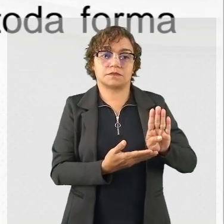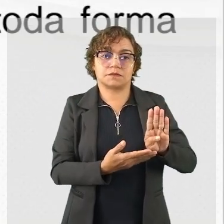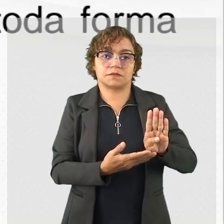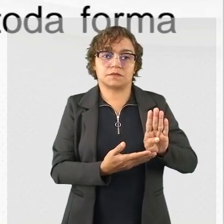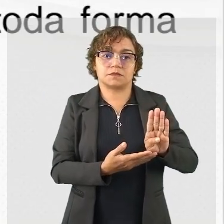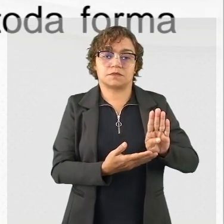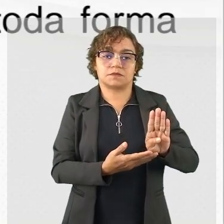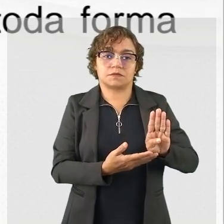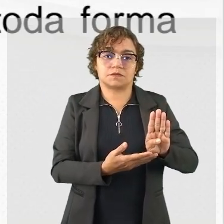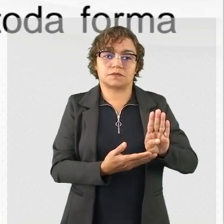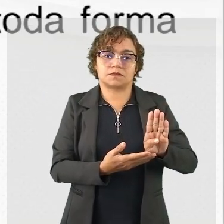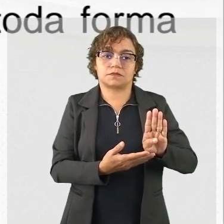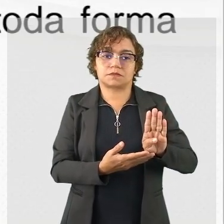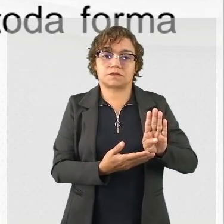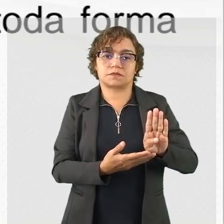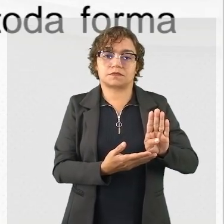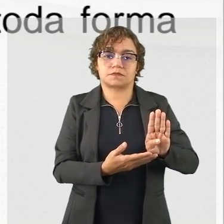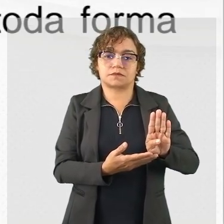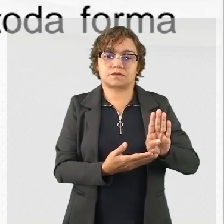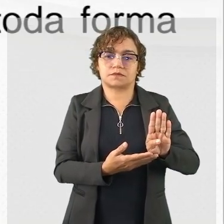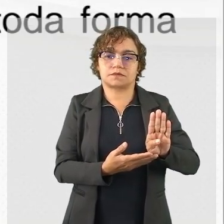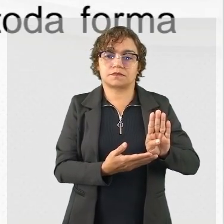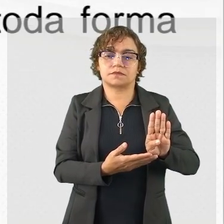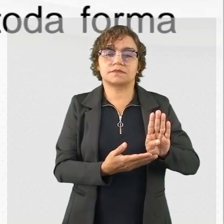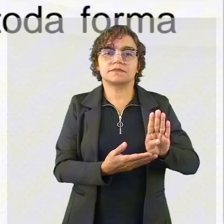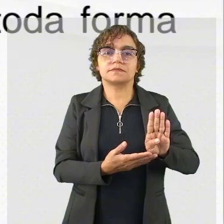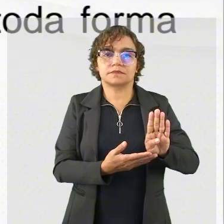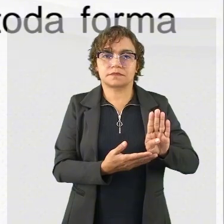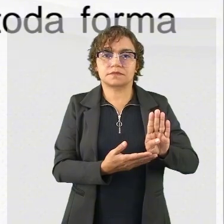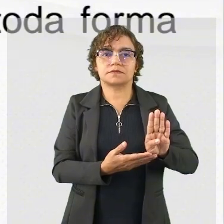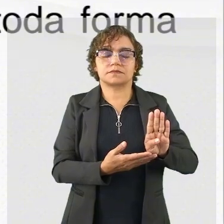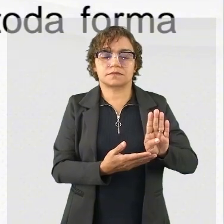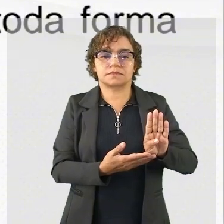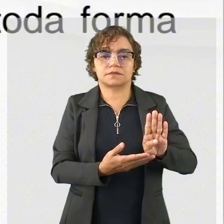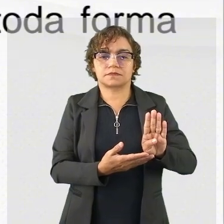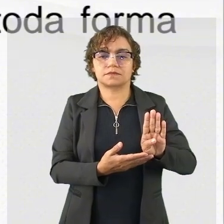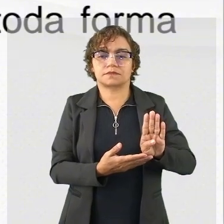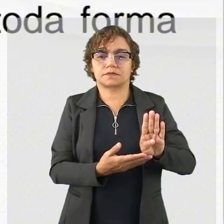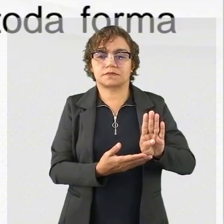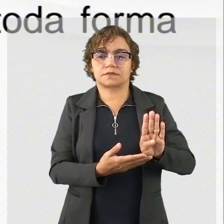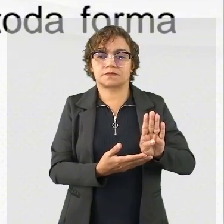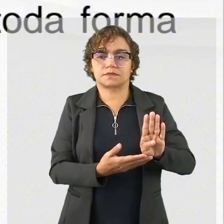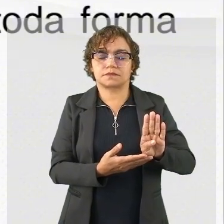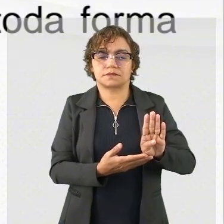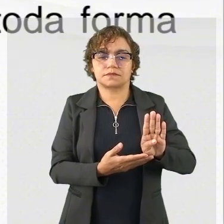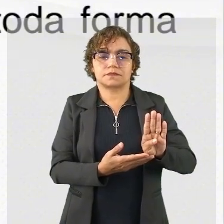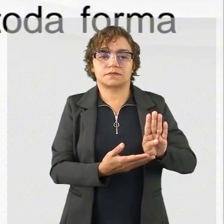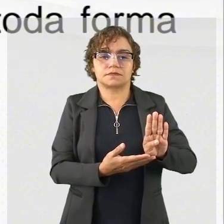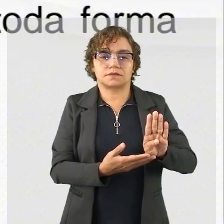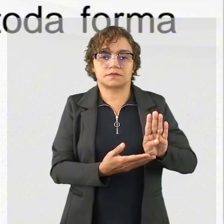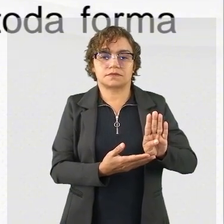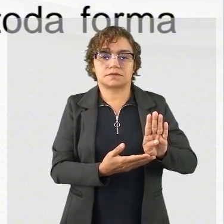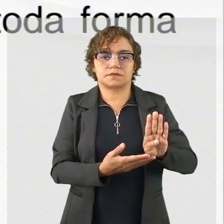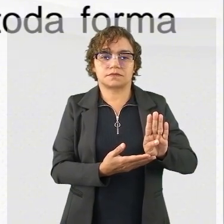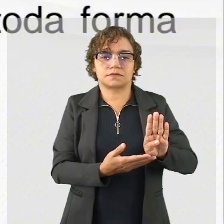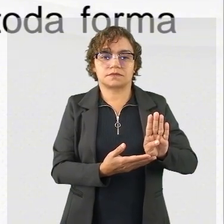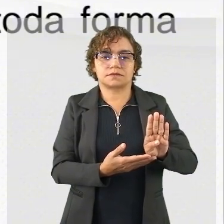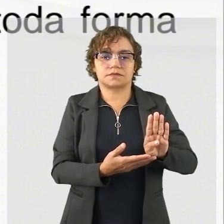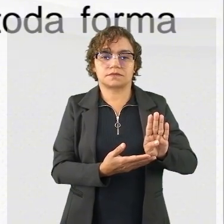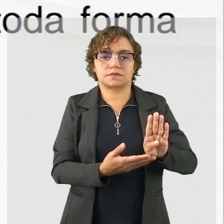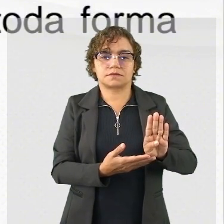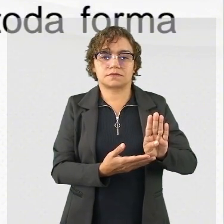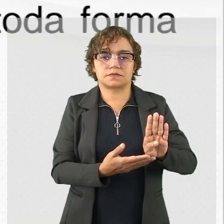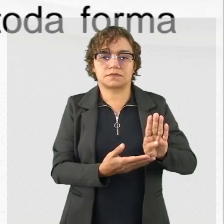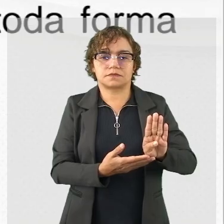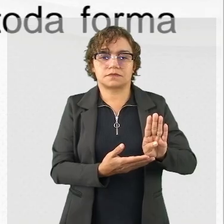de valorização da colonização da América e na África das atividades agrícolas baseadas em mão de obra escrava, com a